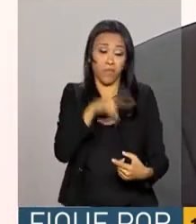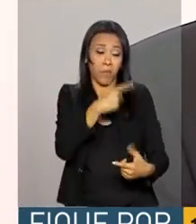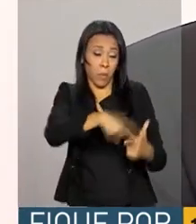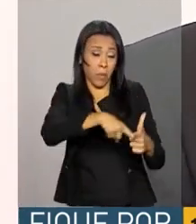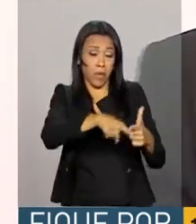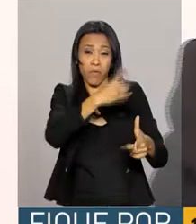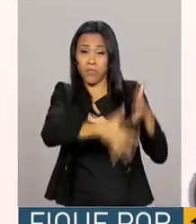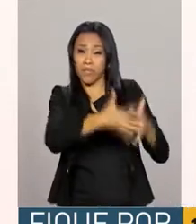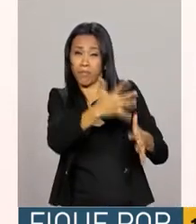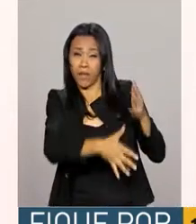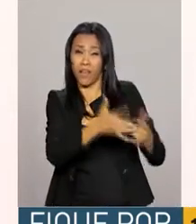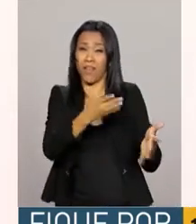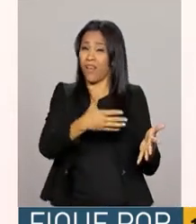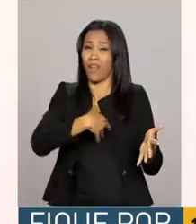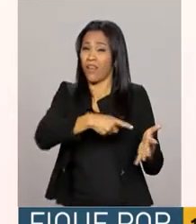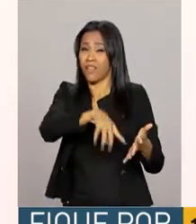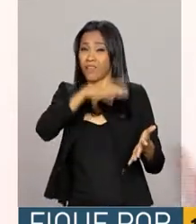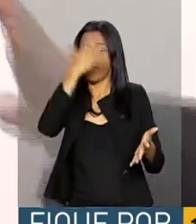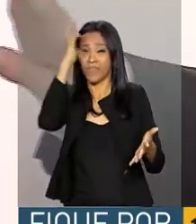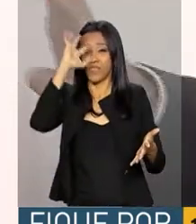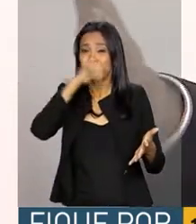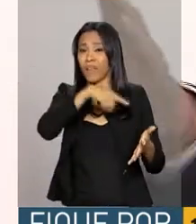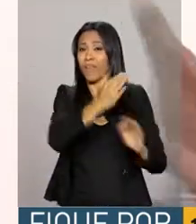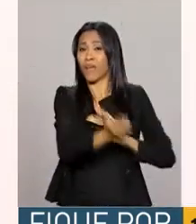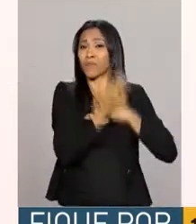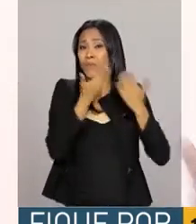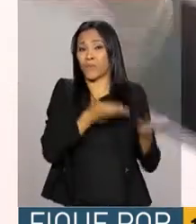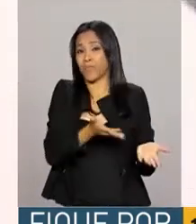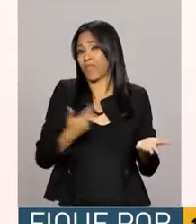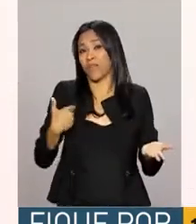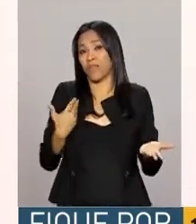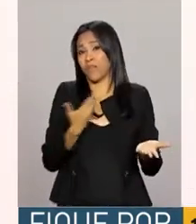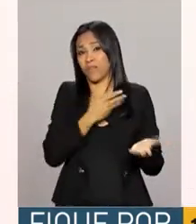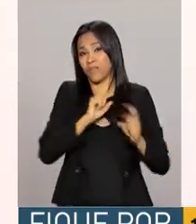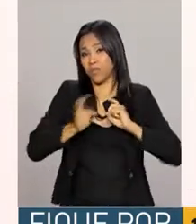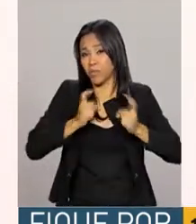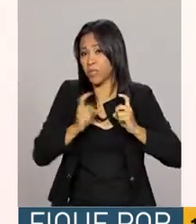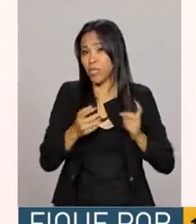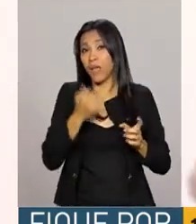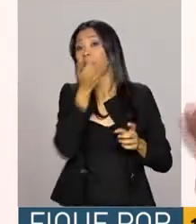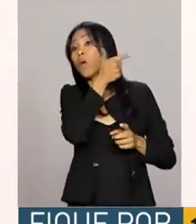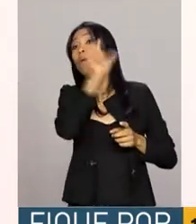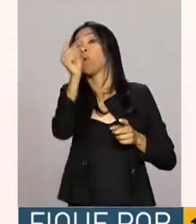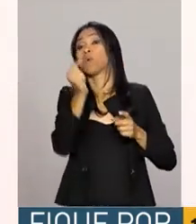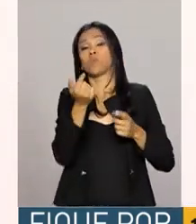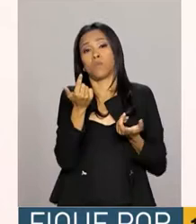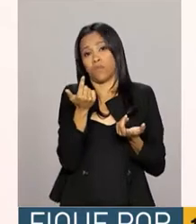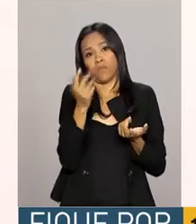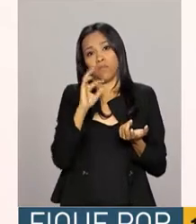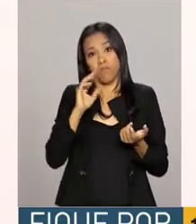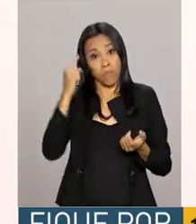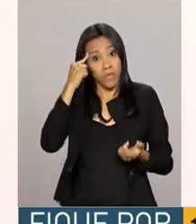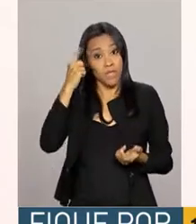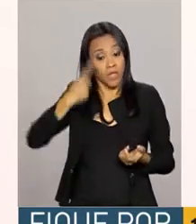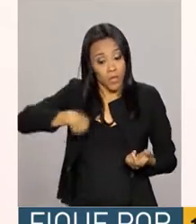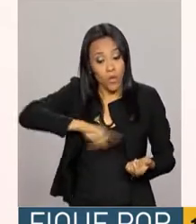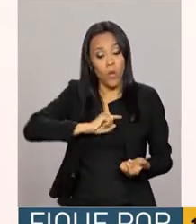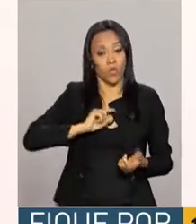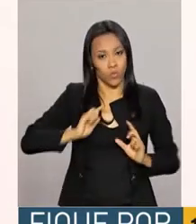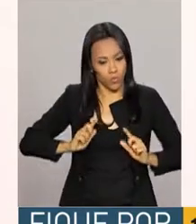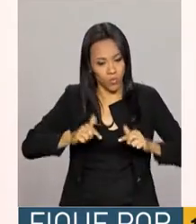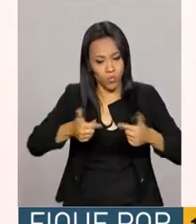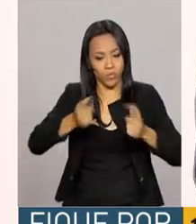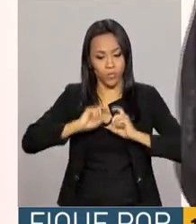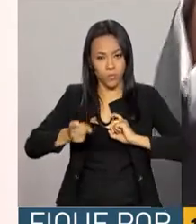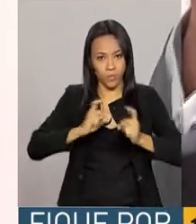balançar a certas questões não são da nossa alçada são de outra ossada nós temos que pensar na nossa e na nossa é